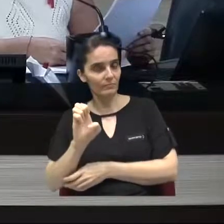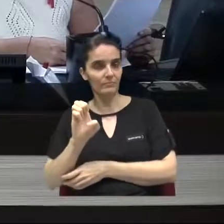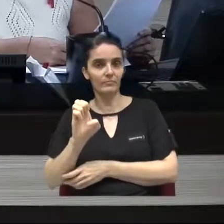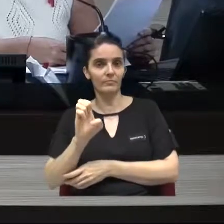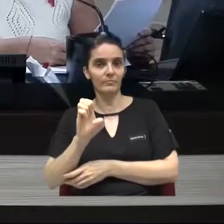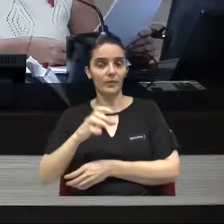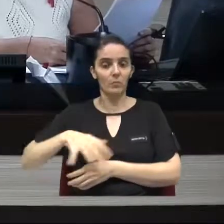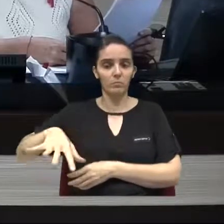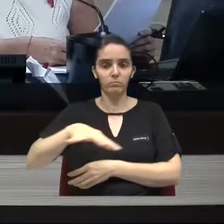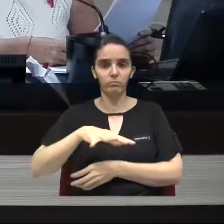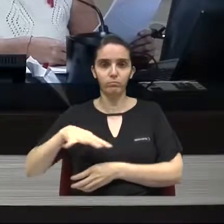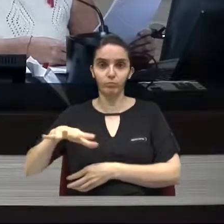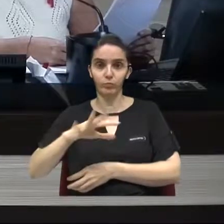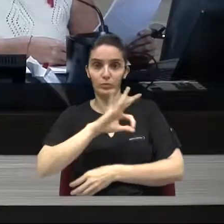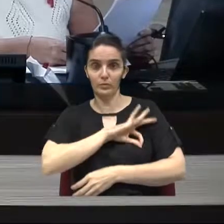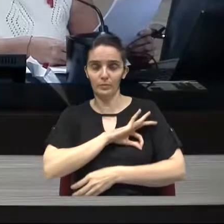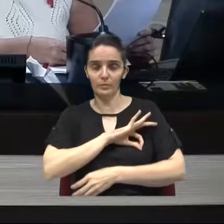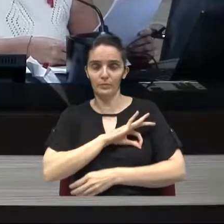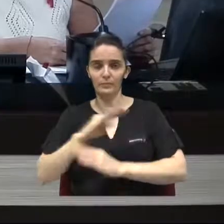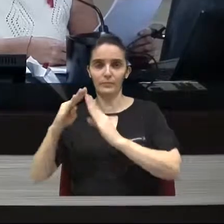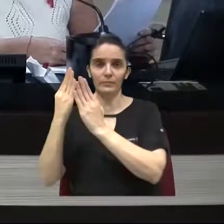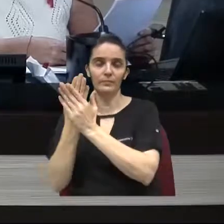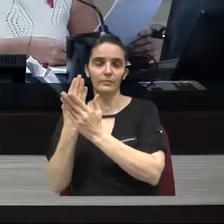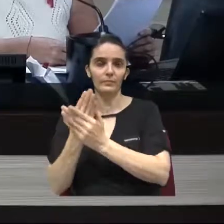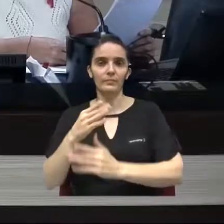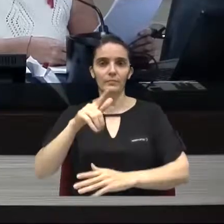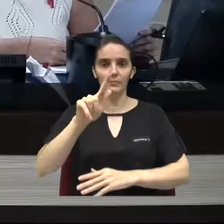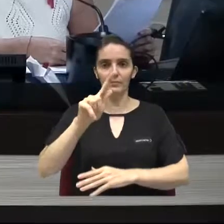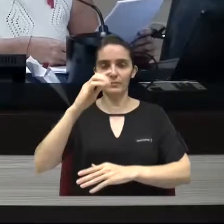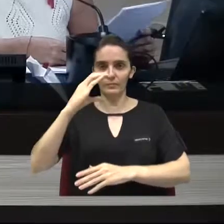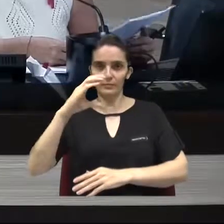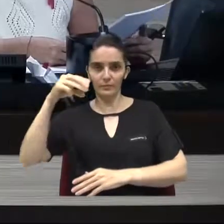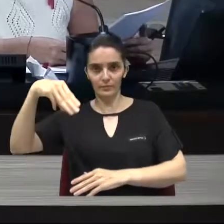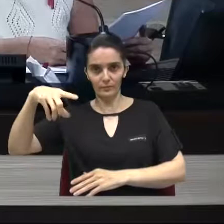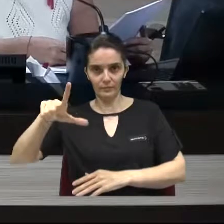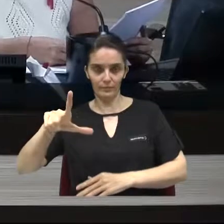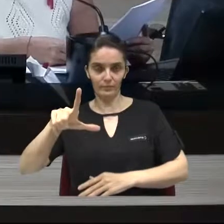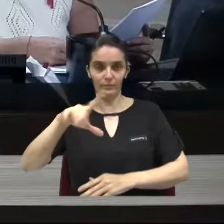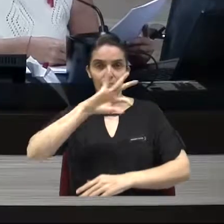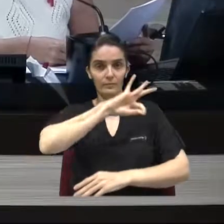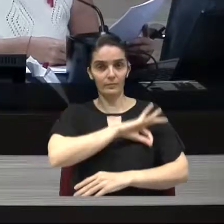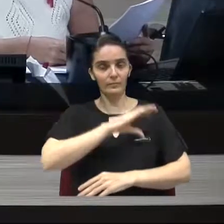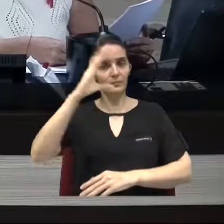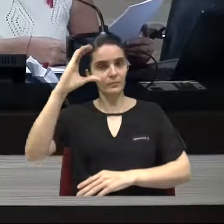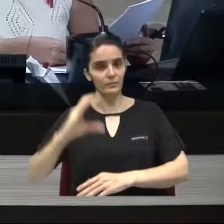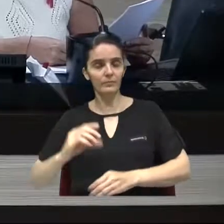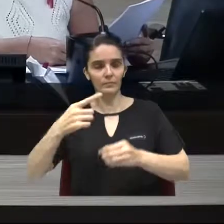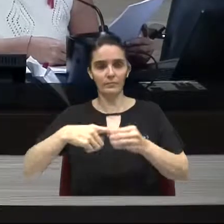Ronda Escolar, e GCML, Guarda Civil Municipal de Limeira.